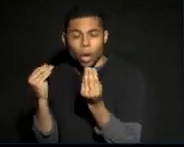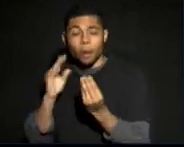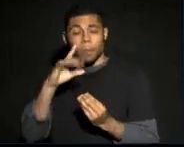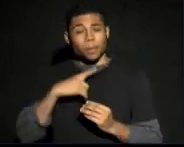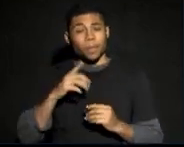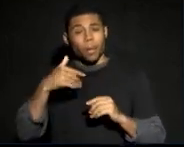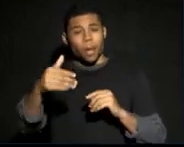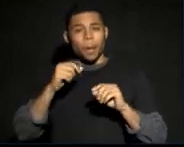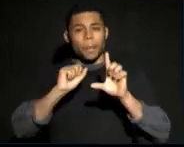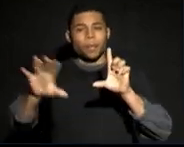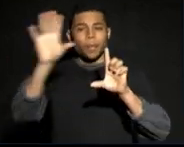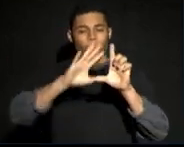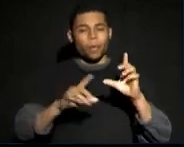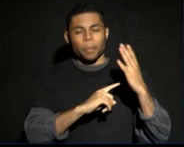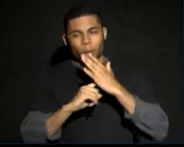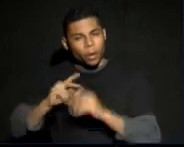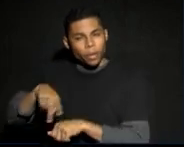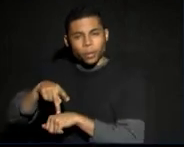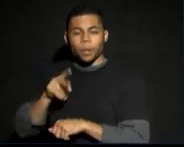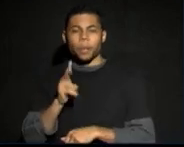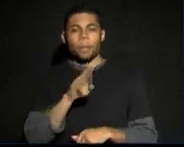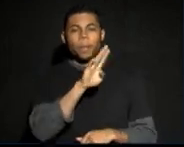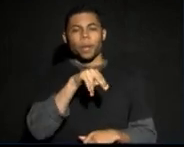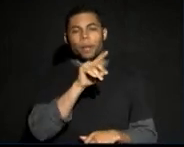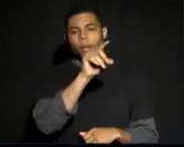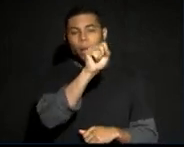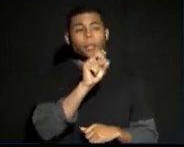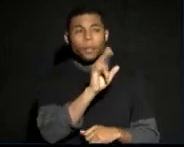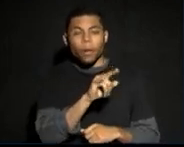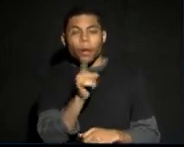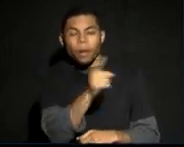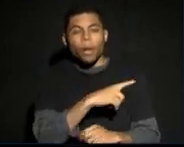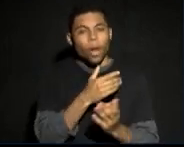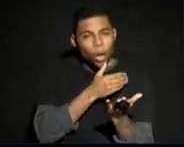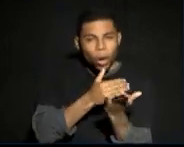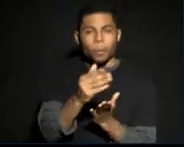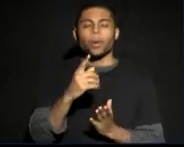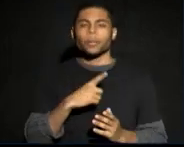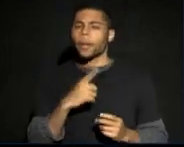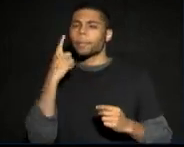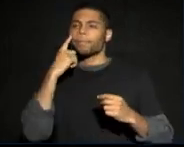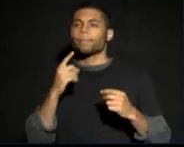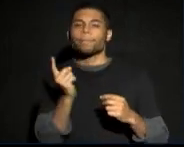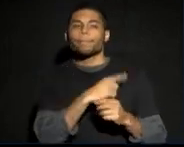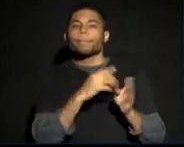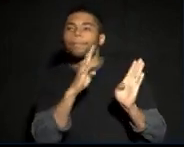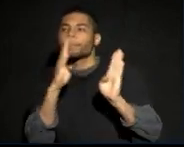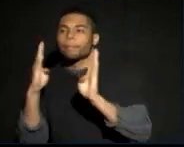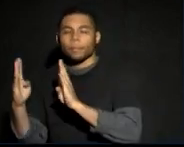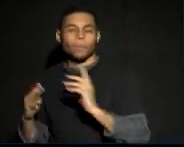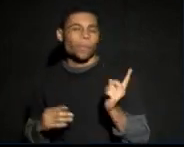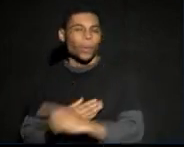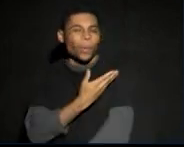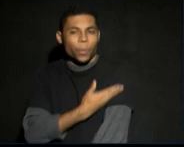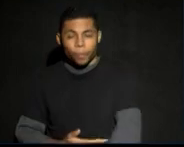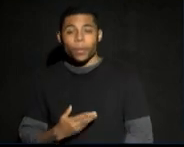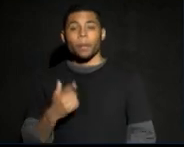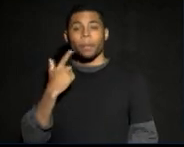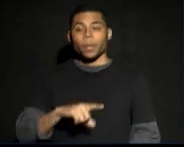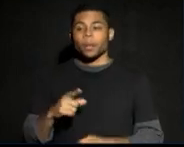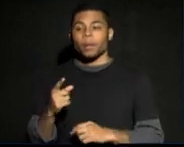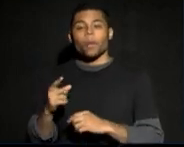para os heróis nacionais não BNDS que já tá acontecendo e sendo colocado de pé com linha de repasse que a gente sempre fez tradicional